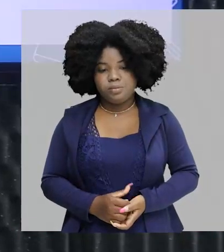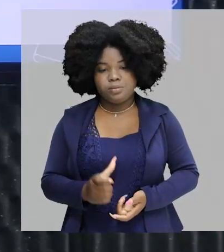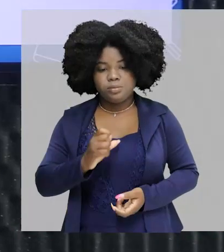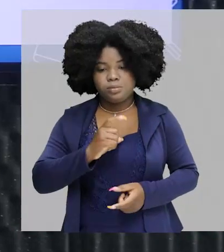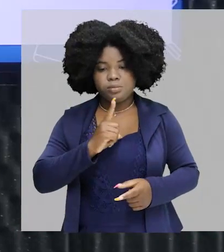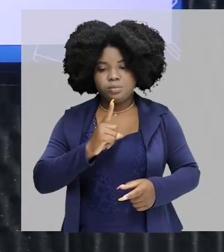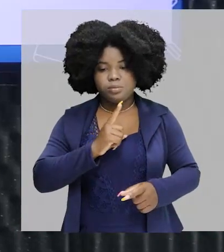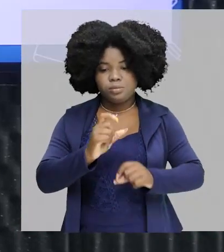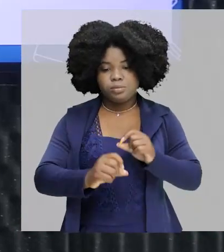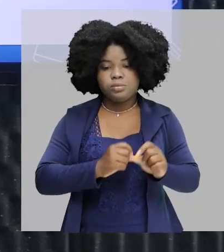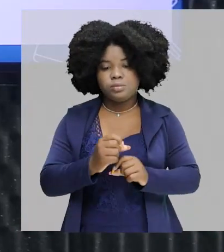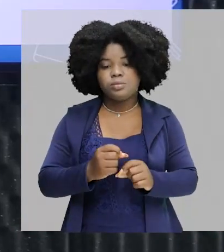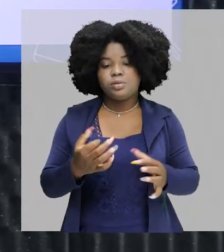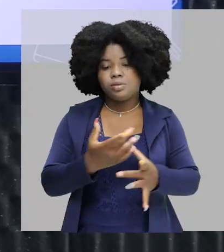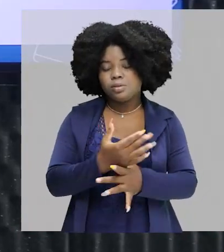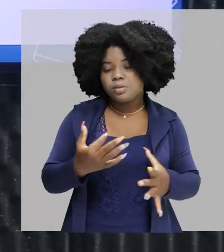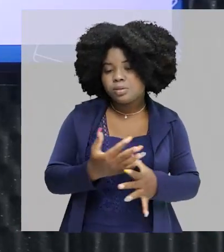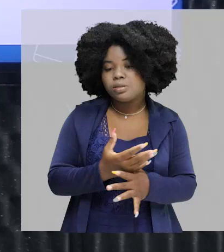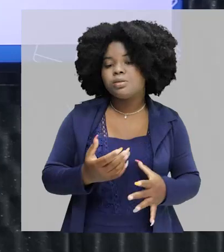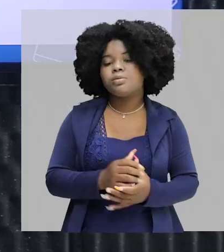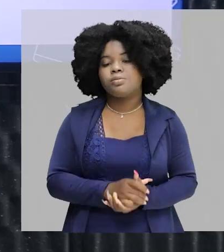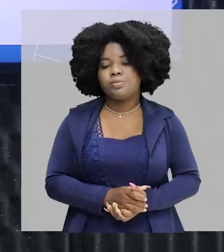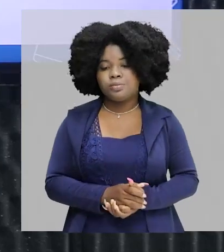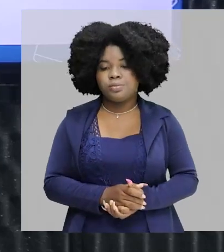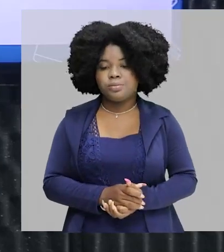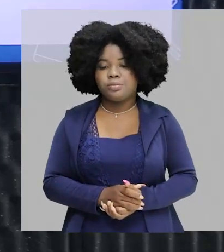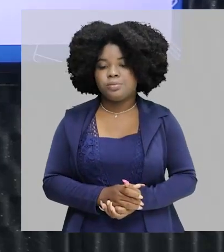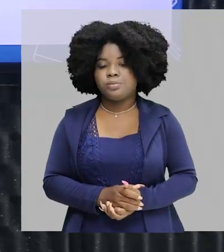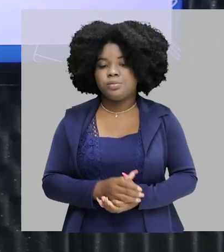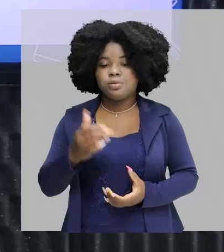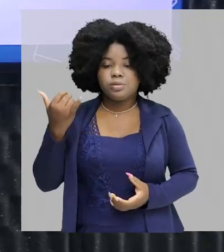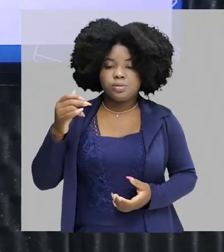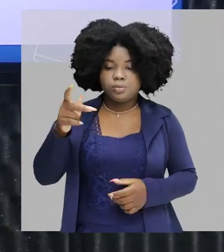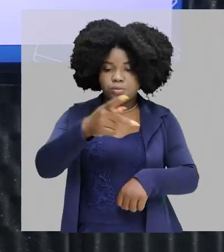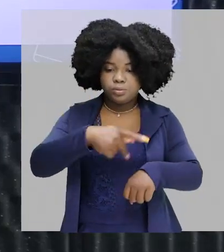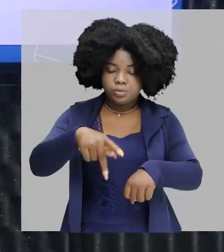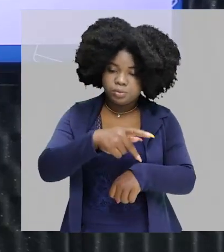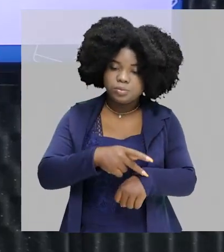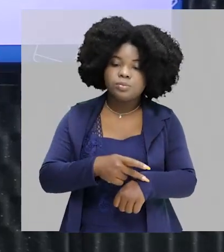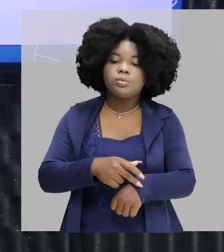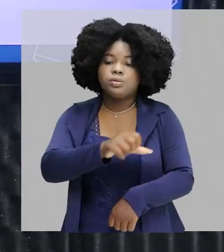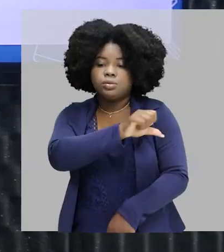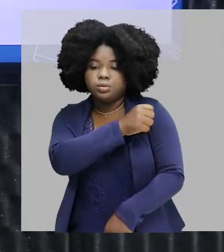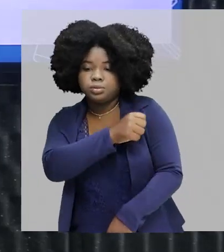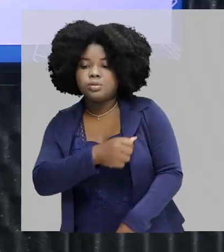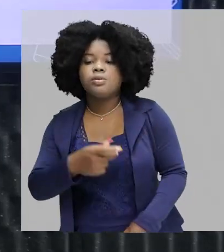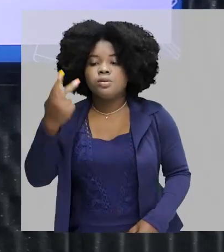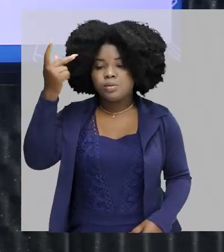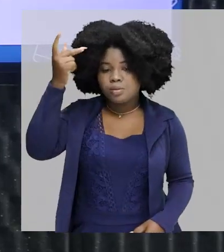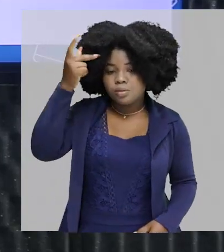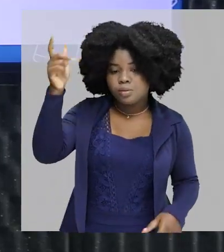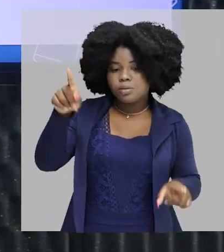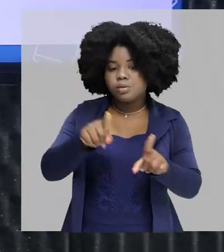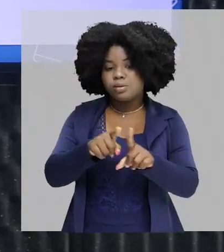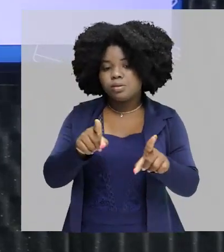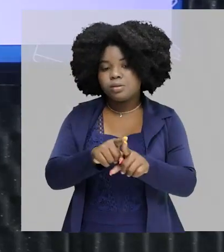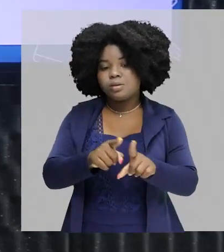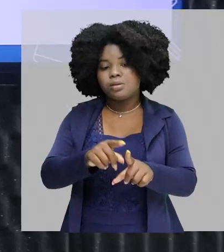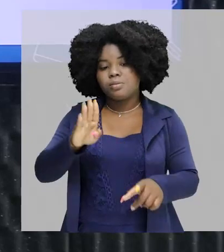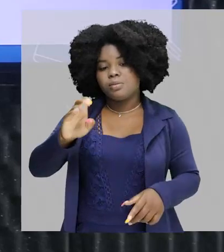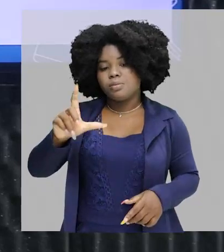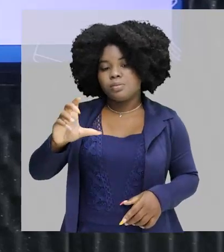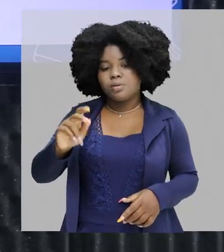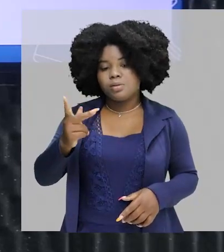com grandes centros consumidores de energia do país. Por exemplo, Rio de Janeiro, São Paulo e Belo Horizonte. São